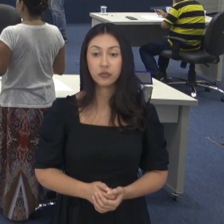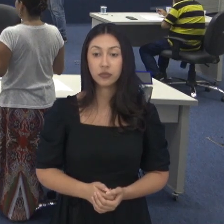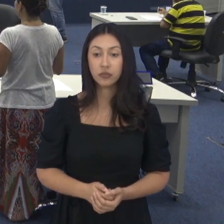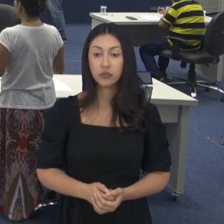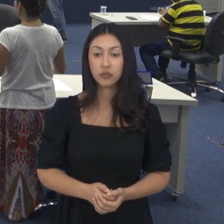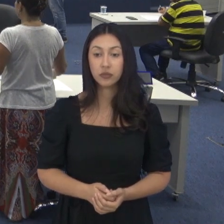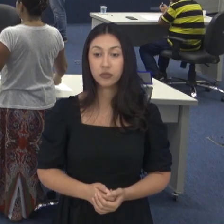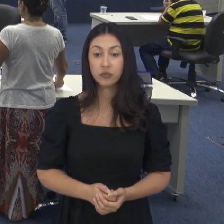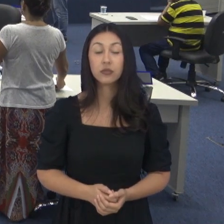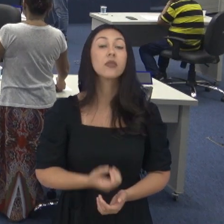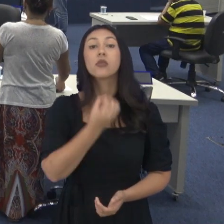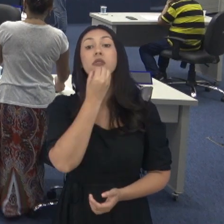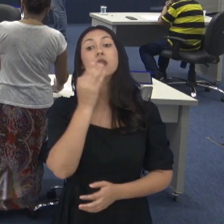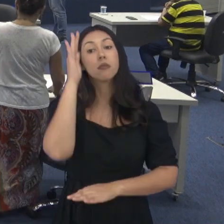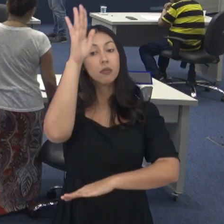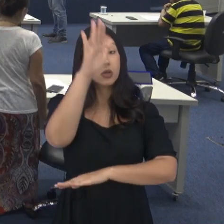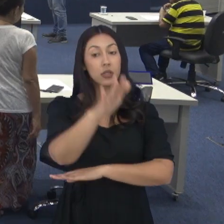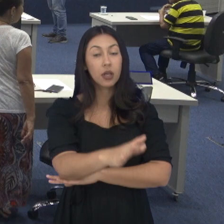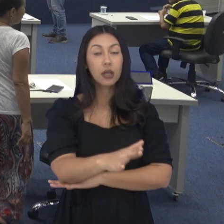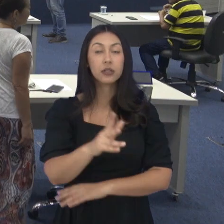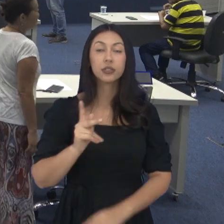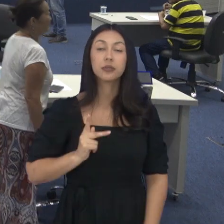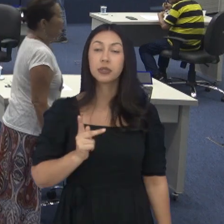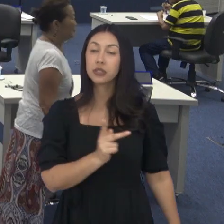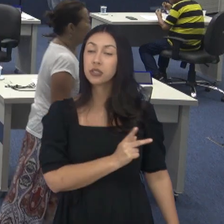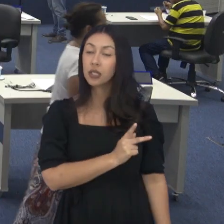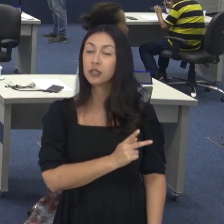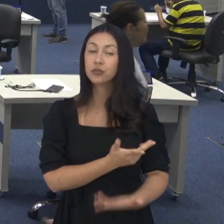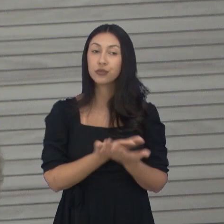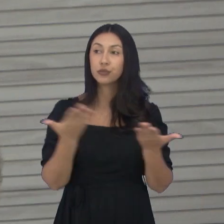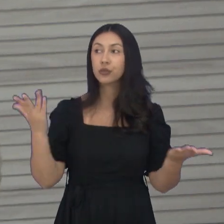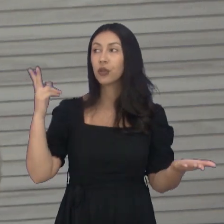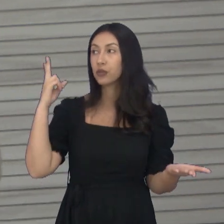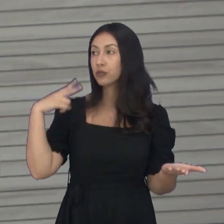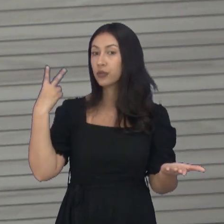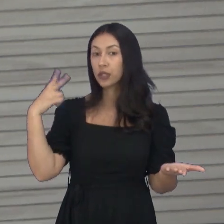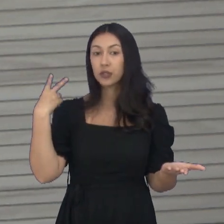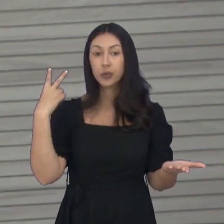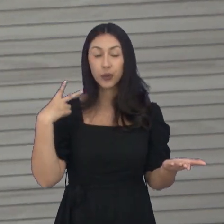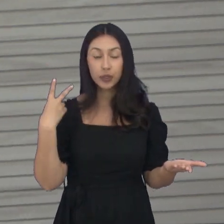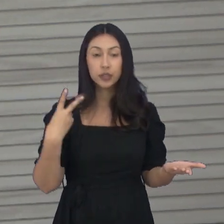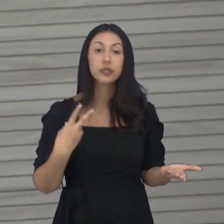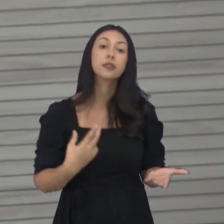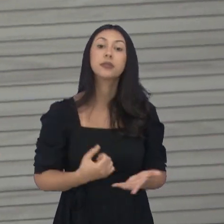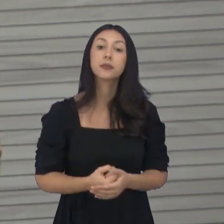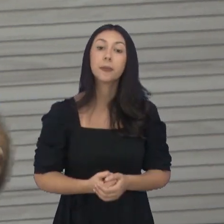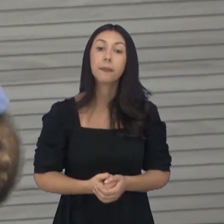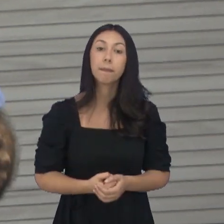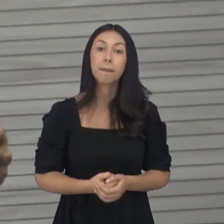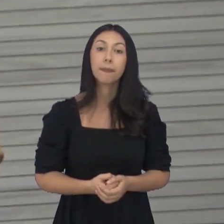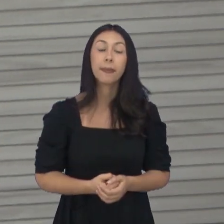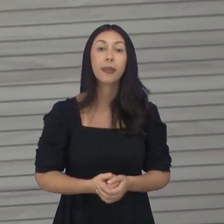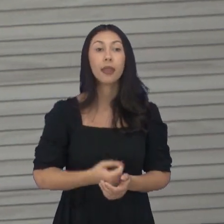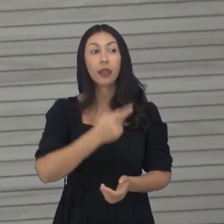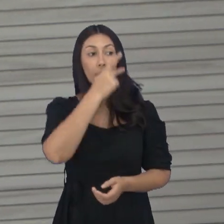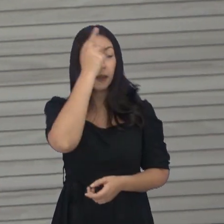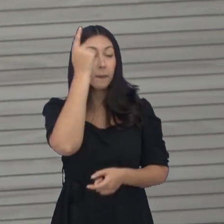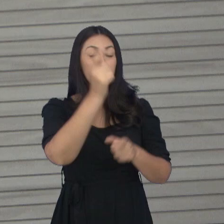Boa tarde, senhor presidente, vereadores, vereadoras, público